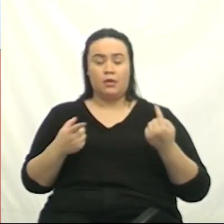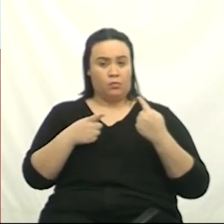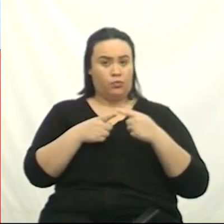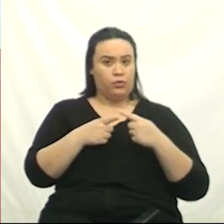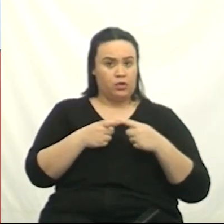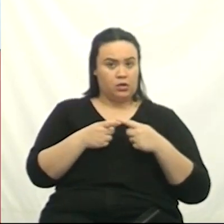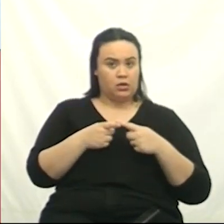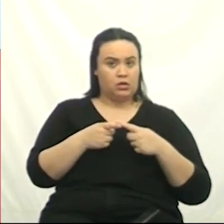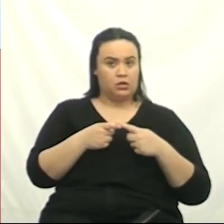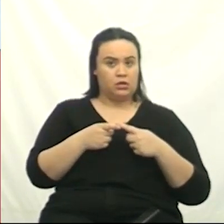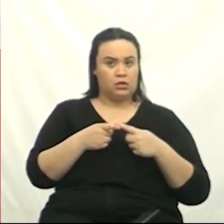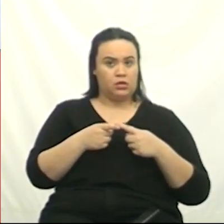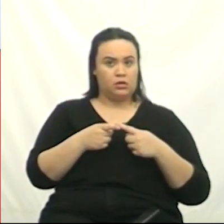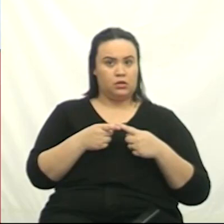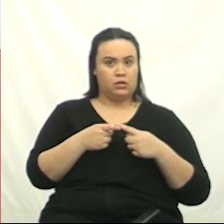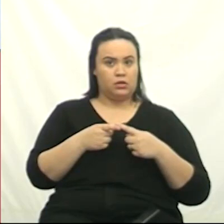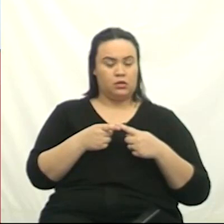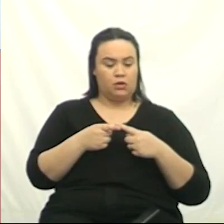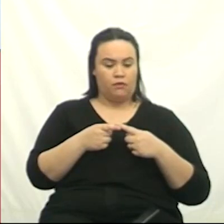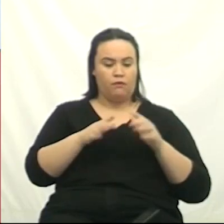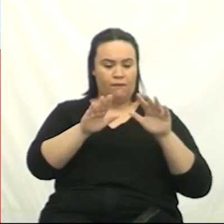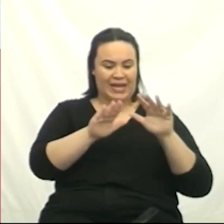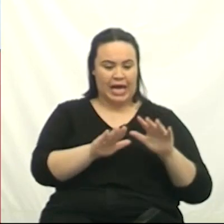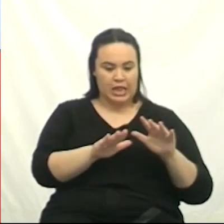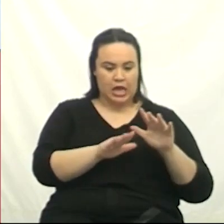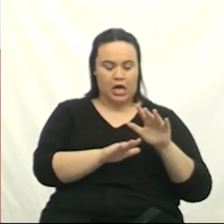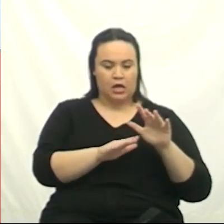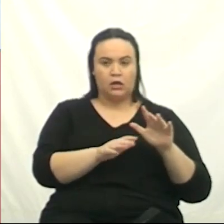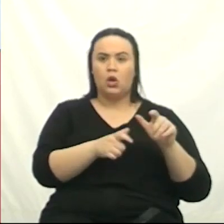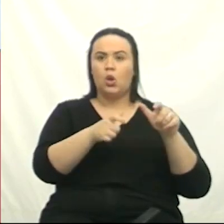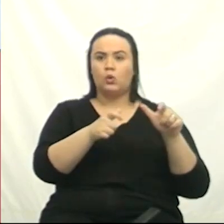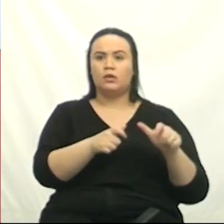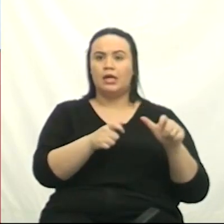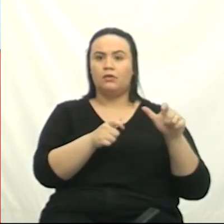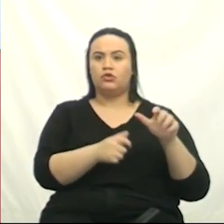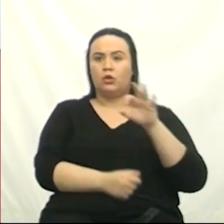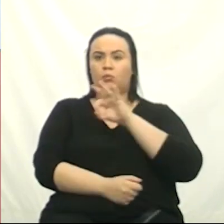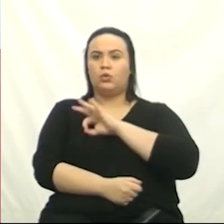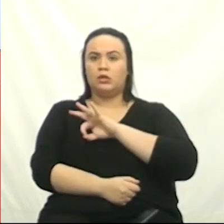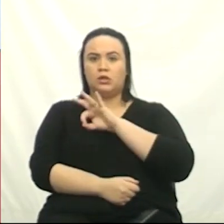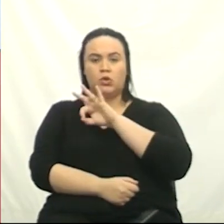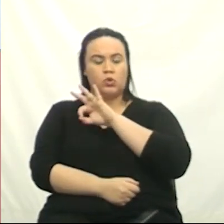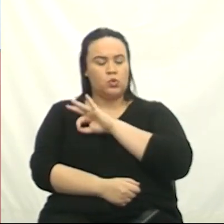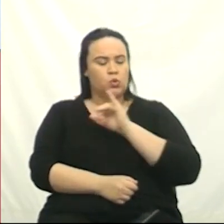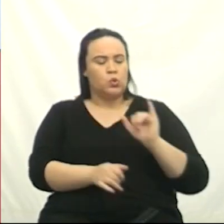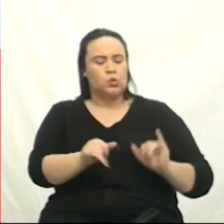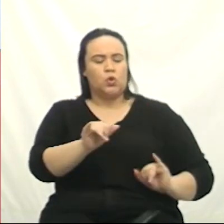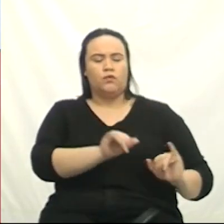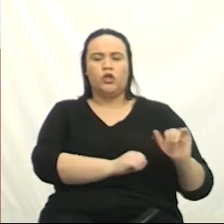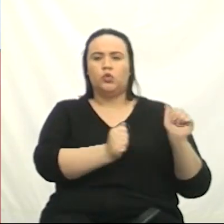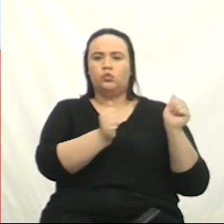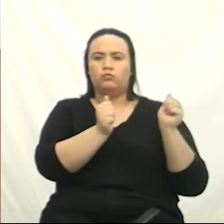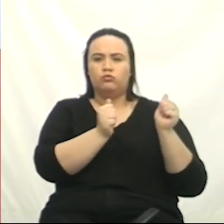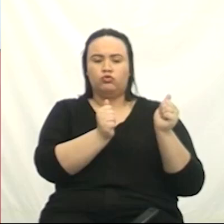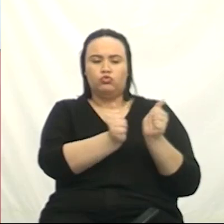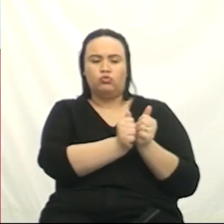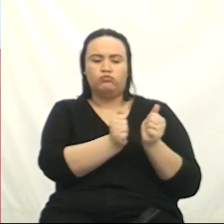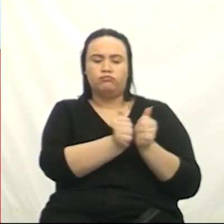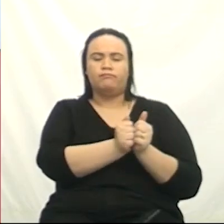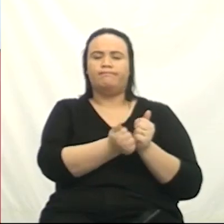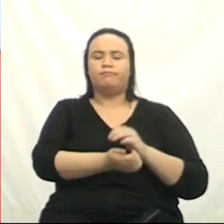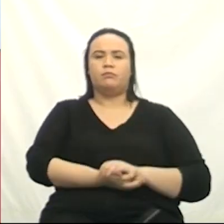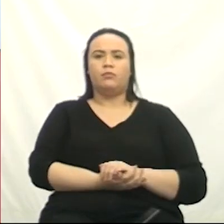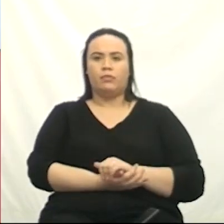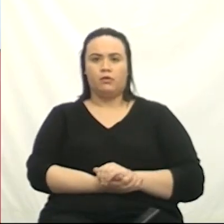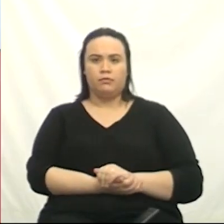ao longo de todo o período que permaneci na delegacia sofri junto com essa mulher vítima de violência. ouso dizer